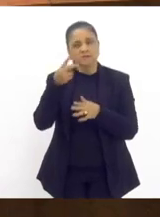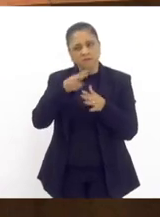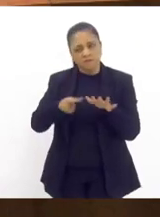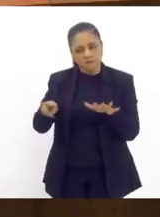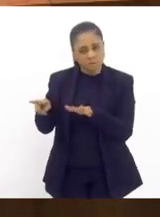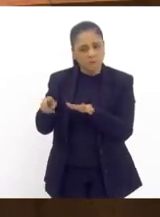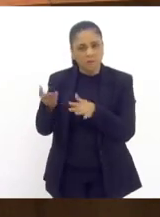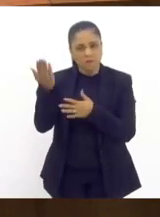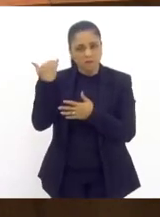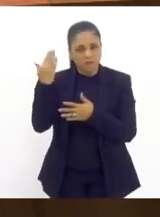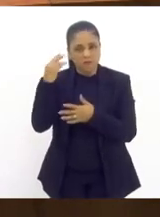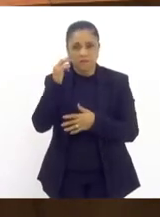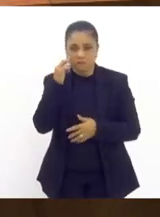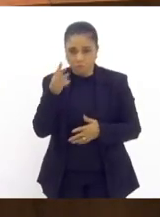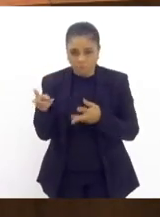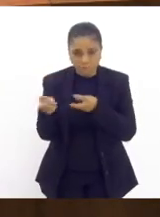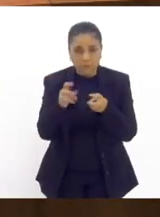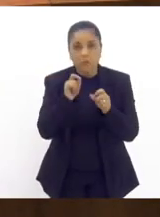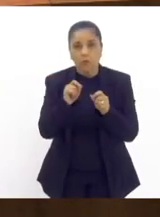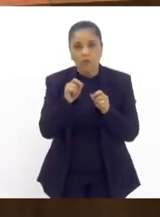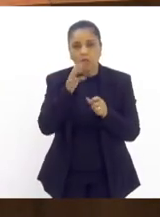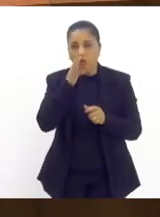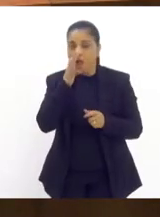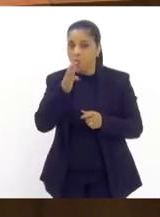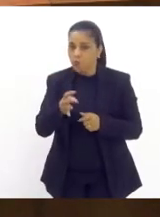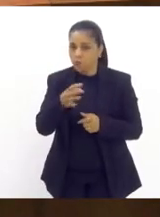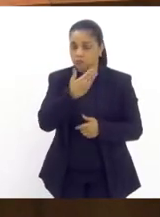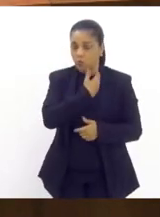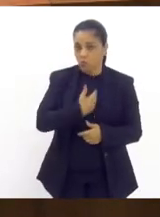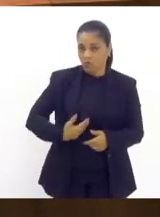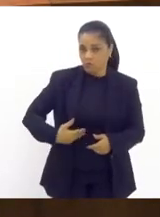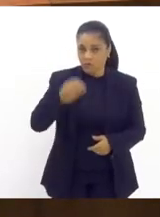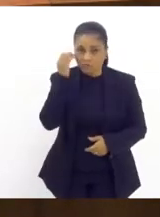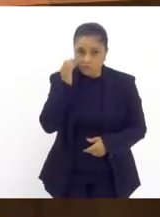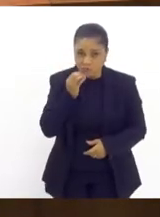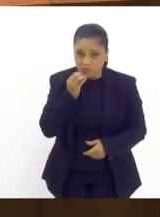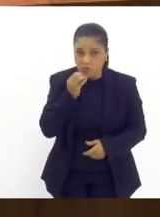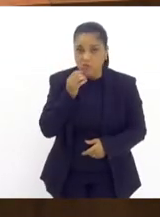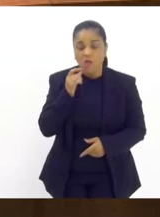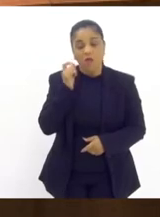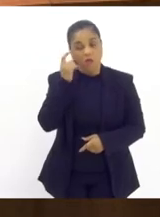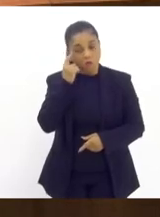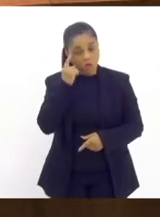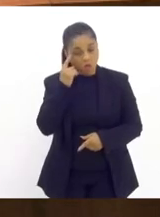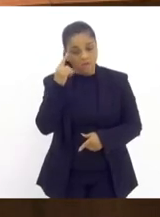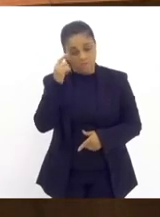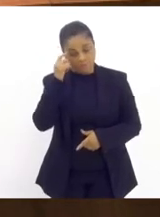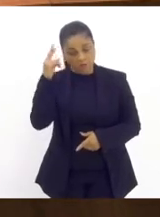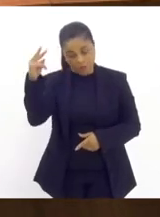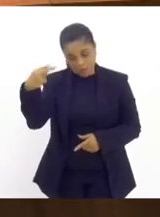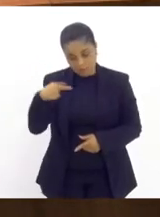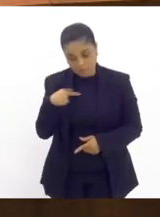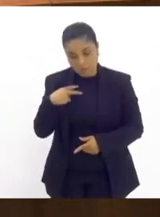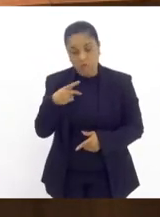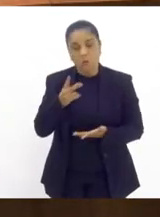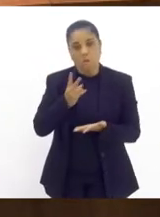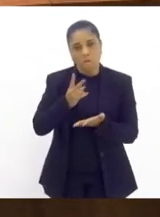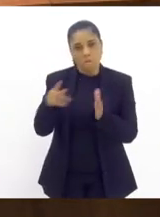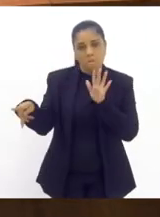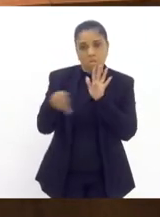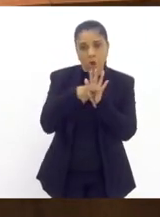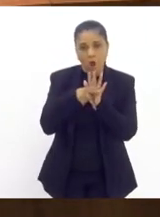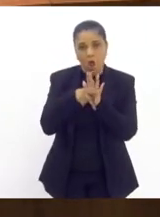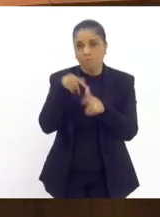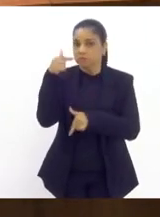então Aqueles que acusam Governador é bom abrir o olho porque o problema está no seu no seu próprio terreno